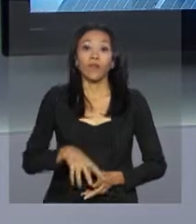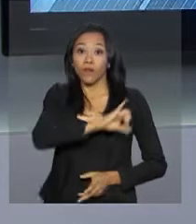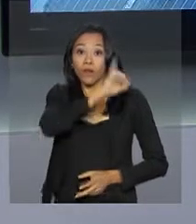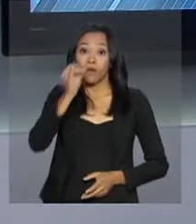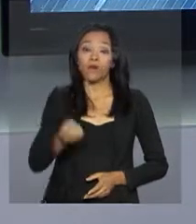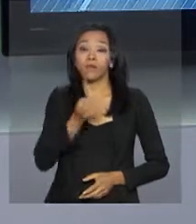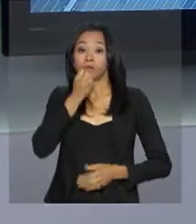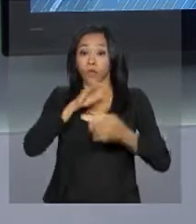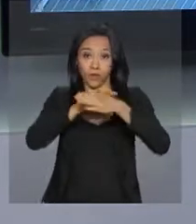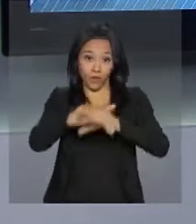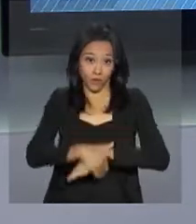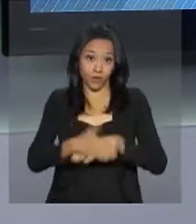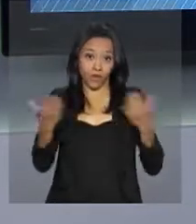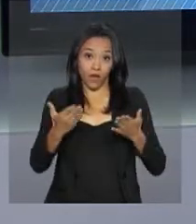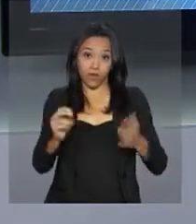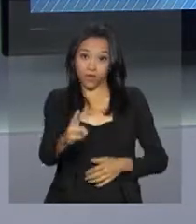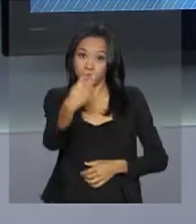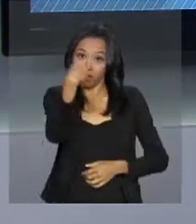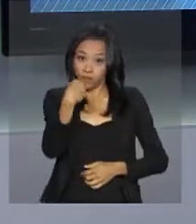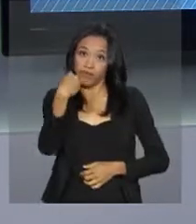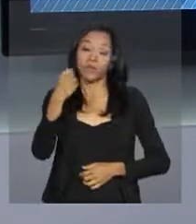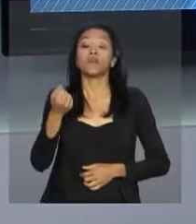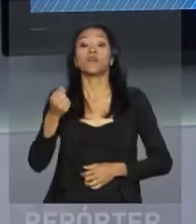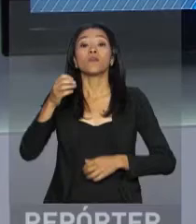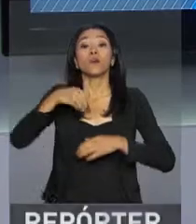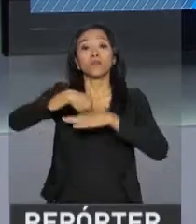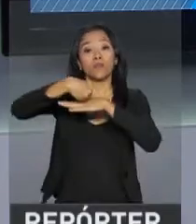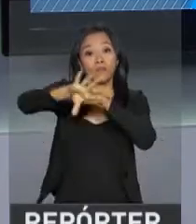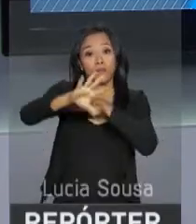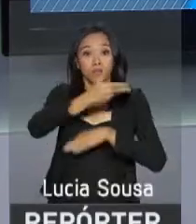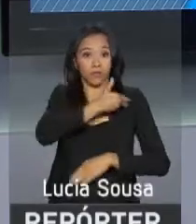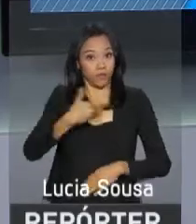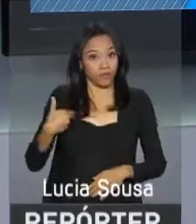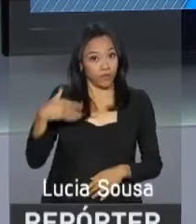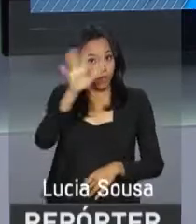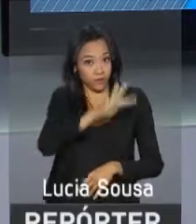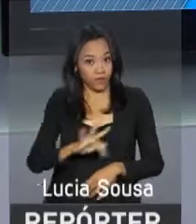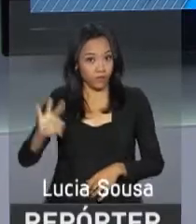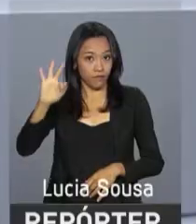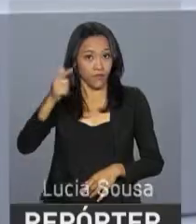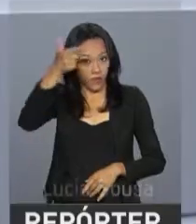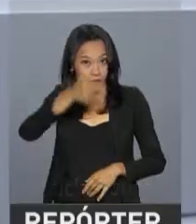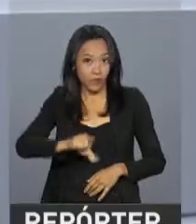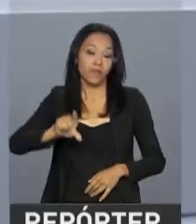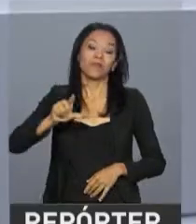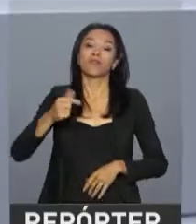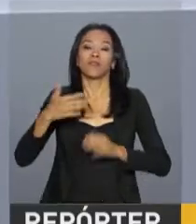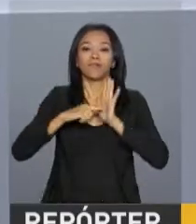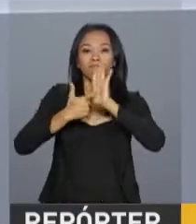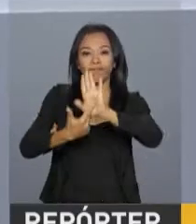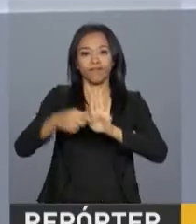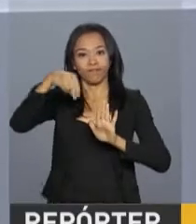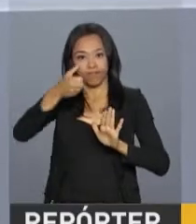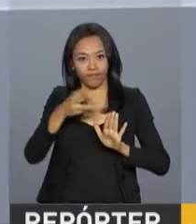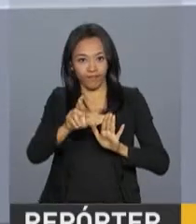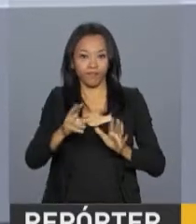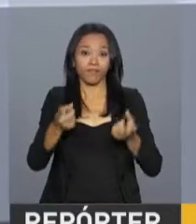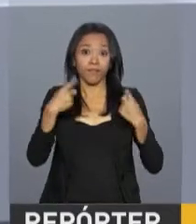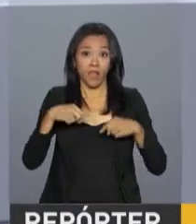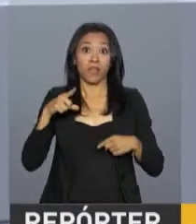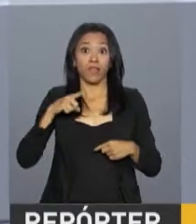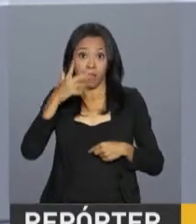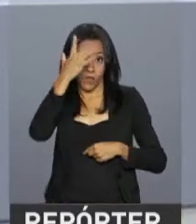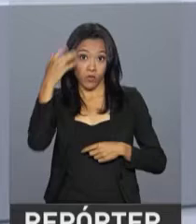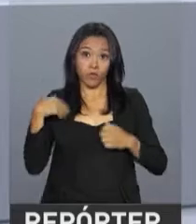Olá, boa noite. Acompanhe agora as notícias do governo federal e mais uma edição do Repórter NBR. Tem muita gente indo às compras